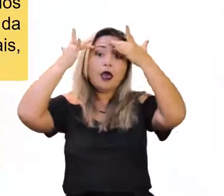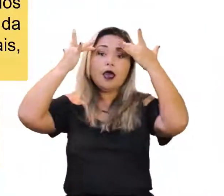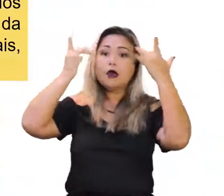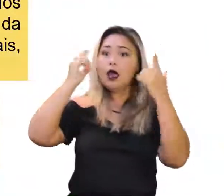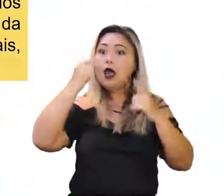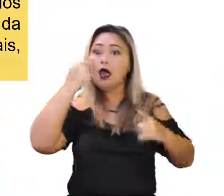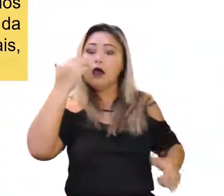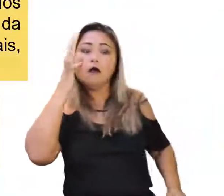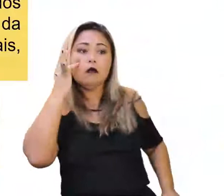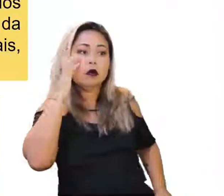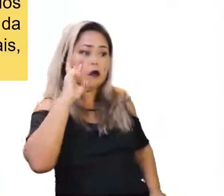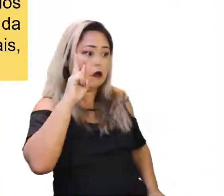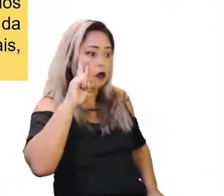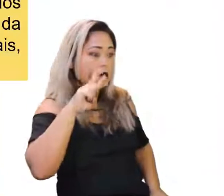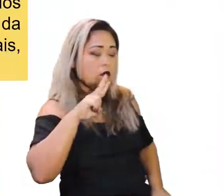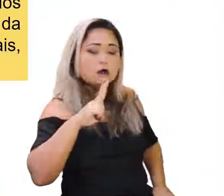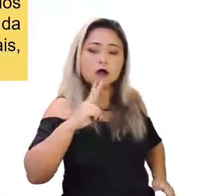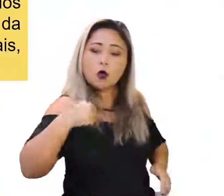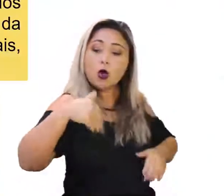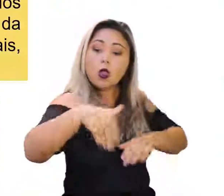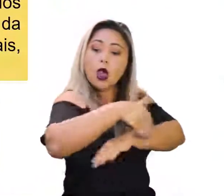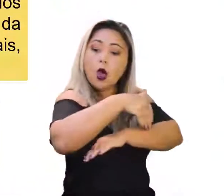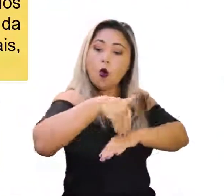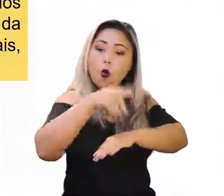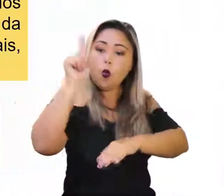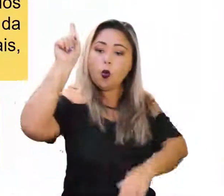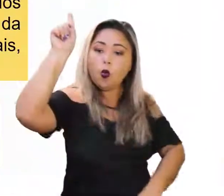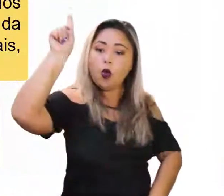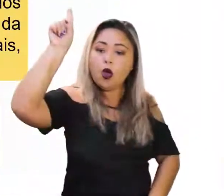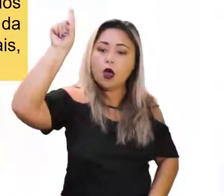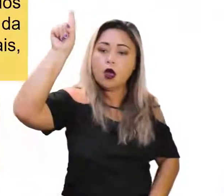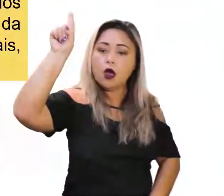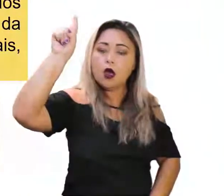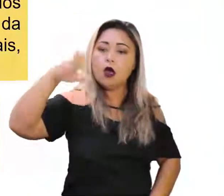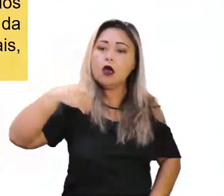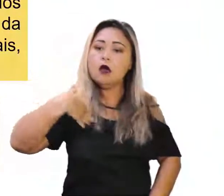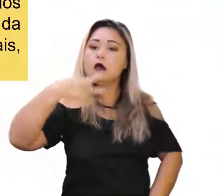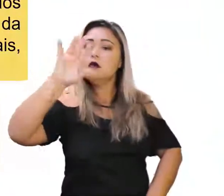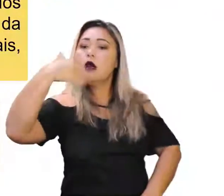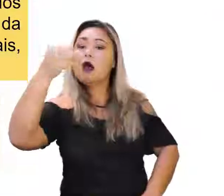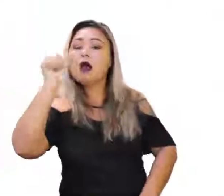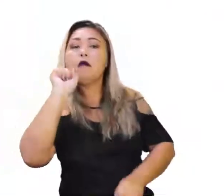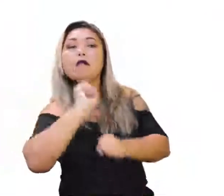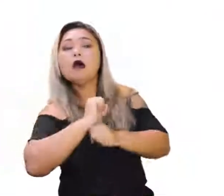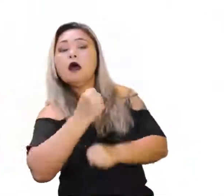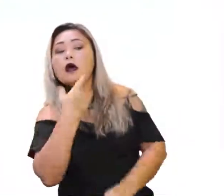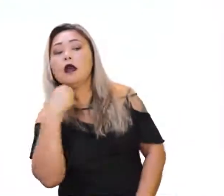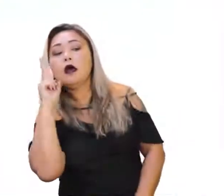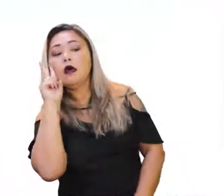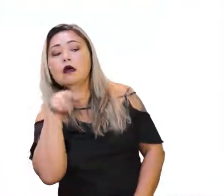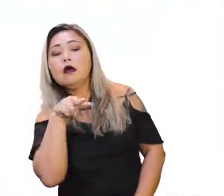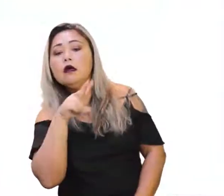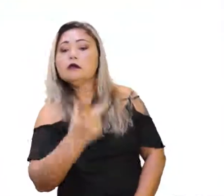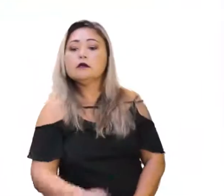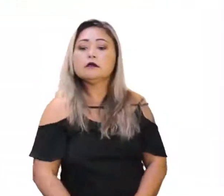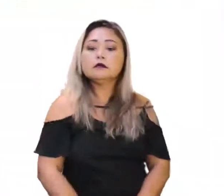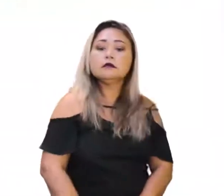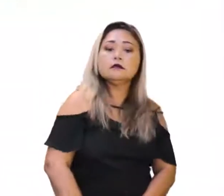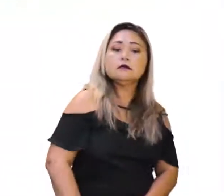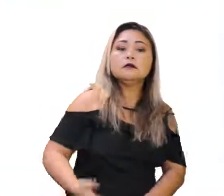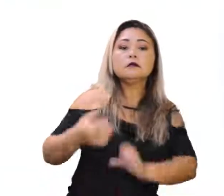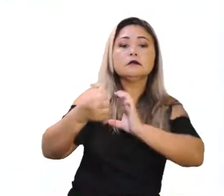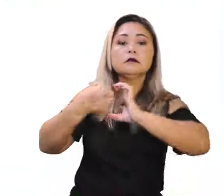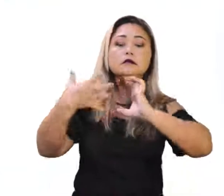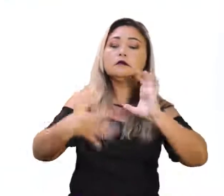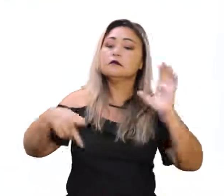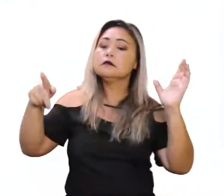estão ali... Fazendo apresentação na rua mesmo, com pessoas lá paradas vendo, né? Isso. Então, olha as características